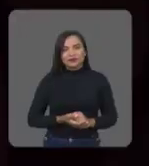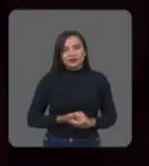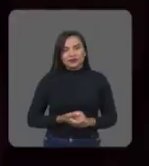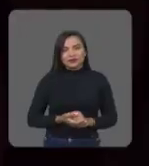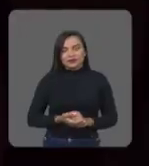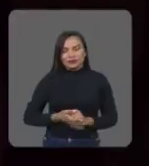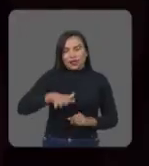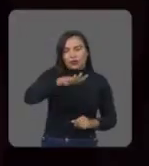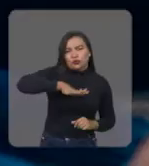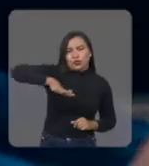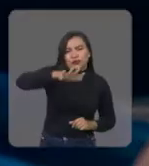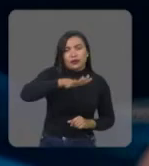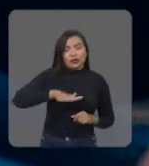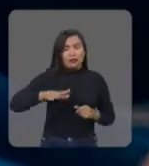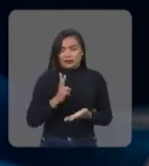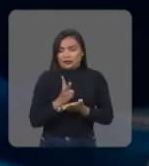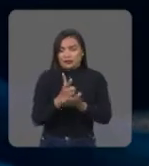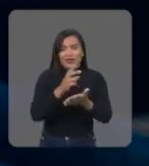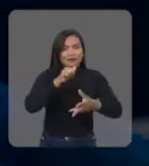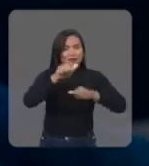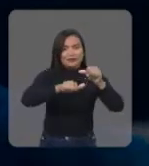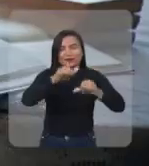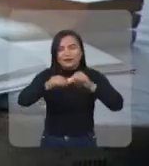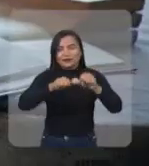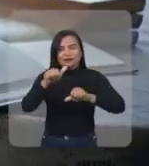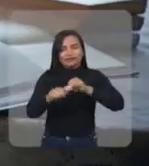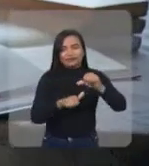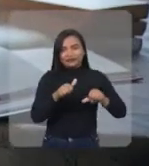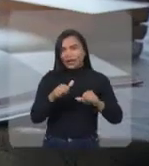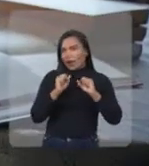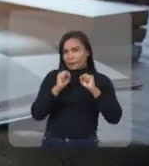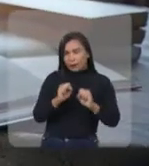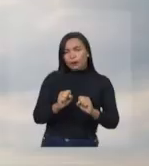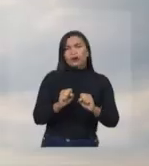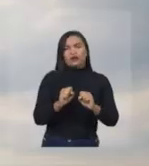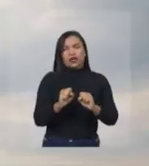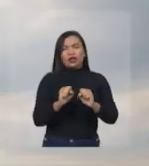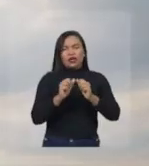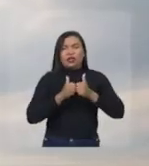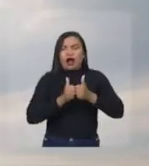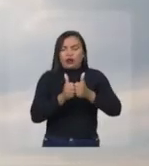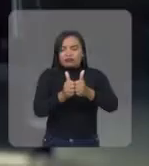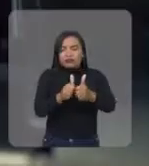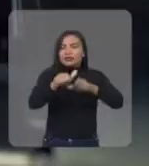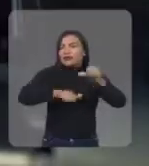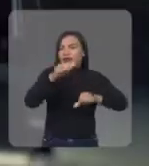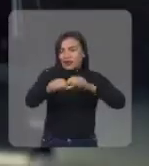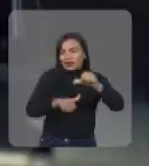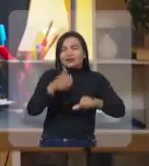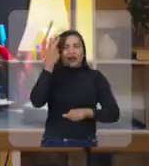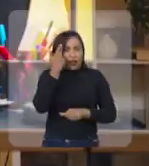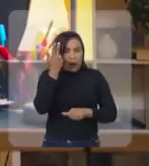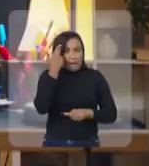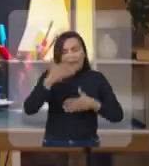Os ambientes estão em constante transformação e poder acompanhar as mudanças faz parte do processo de